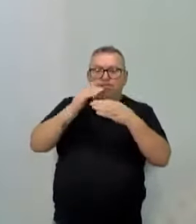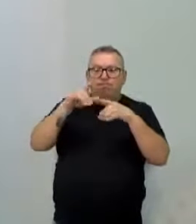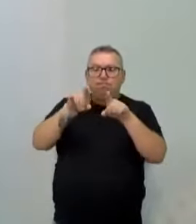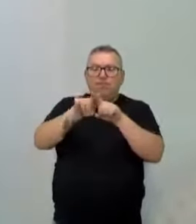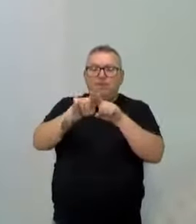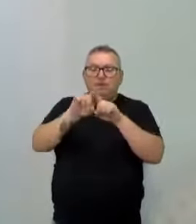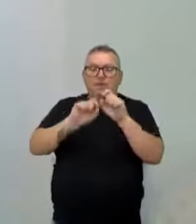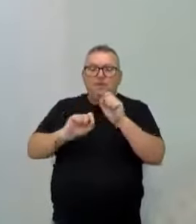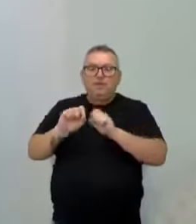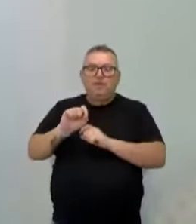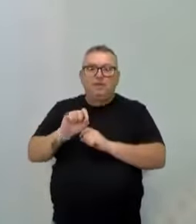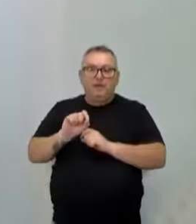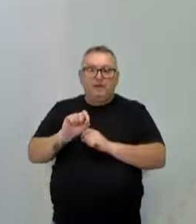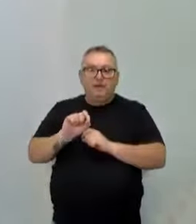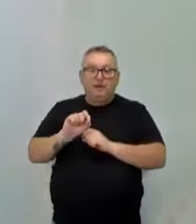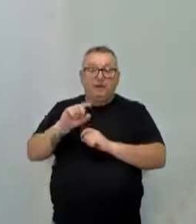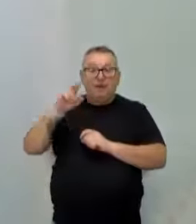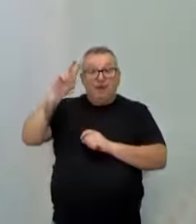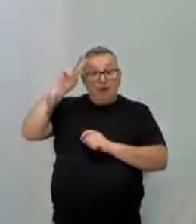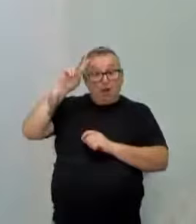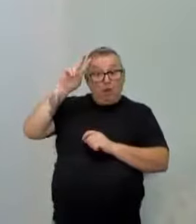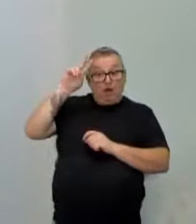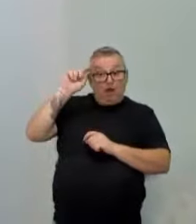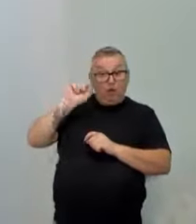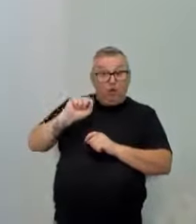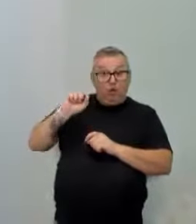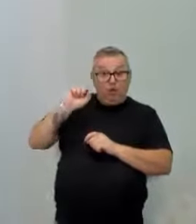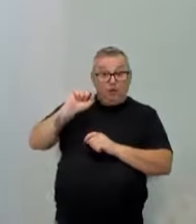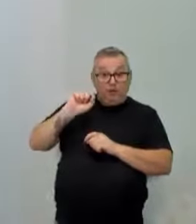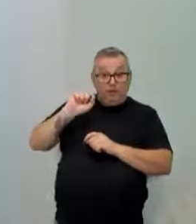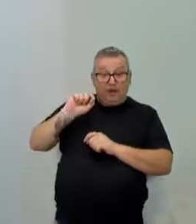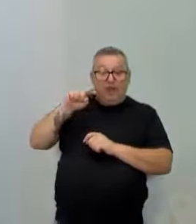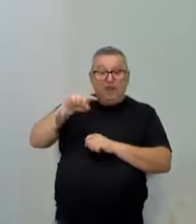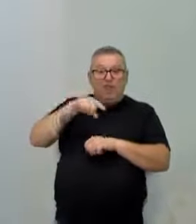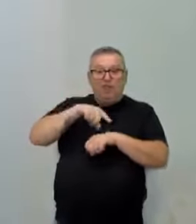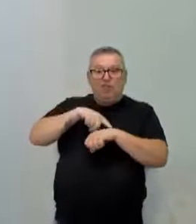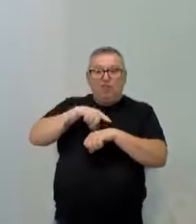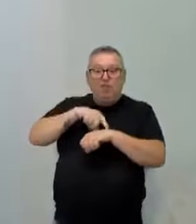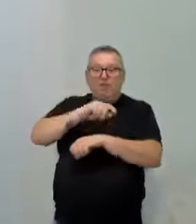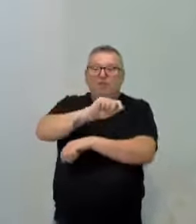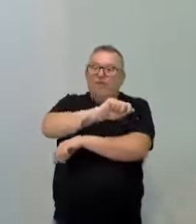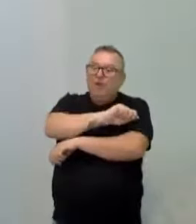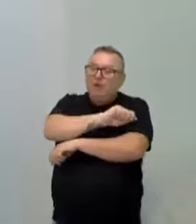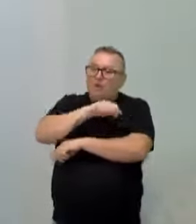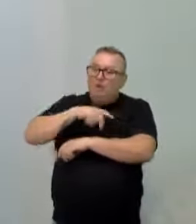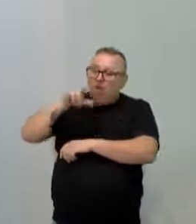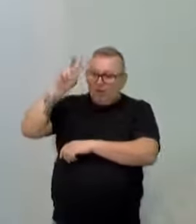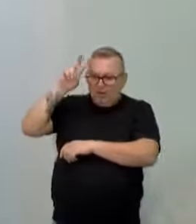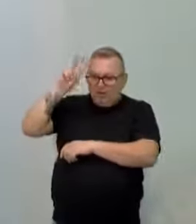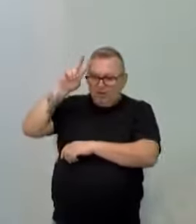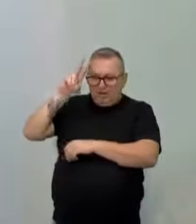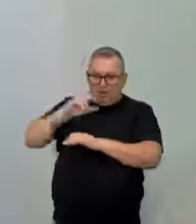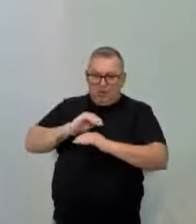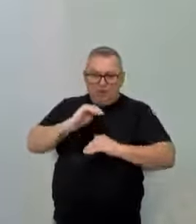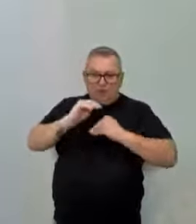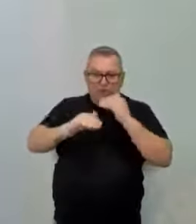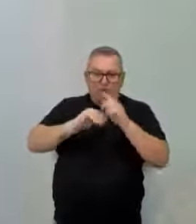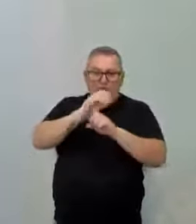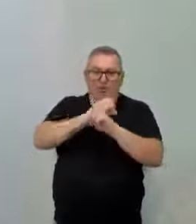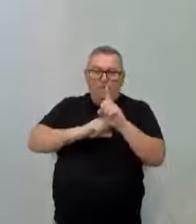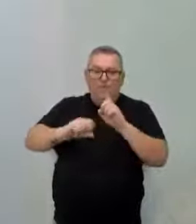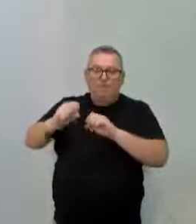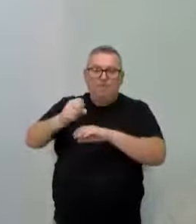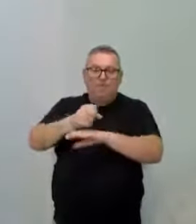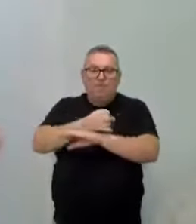me proporcionaram, lembrando que é nesse momento que ele lembra que o desenvolvimento socioemocional ou o